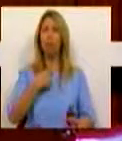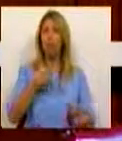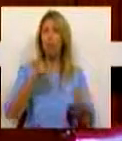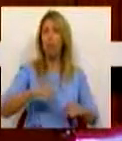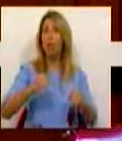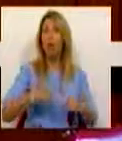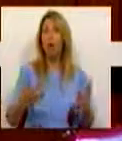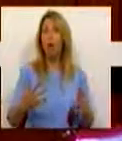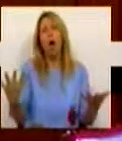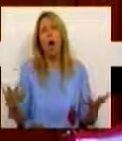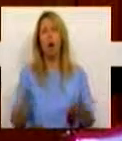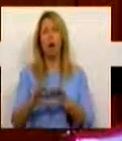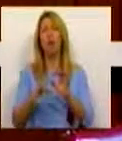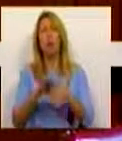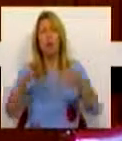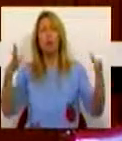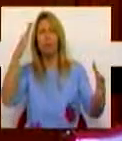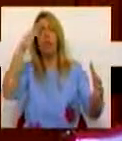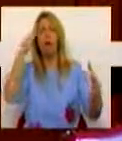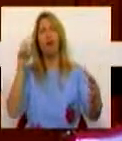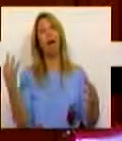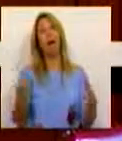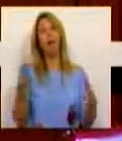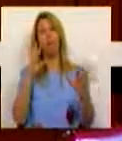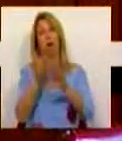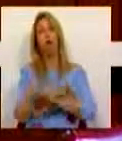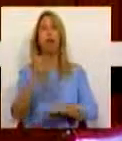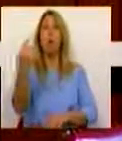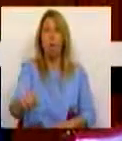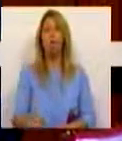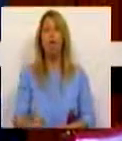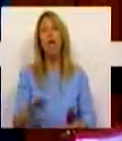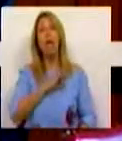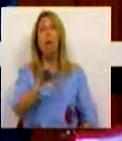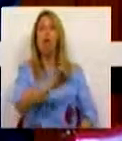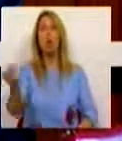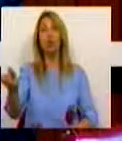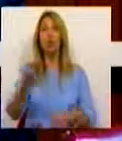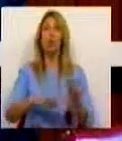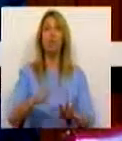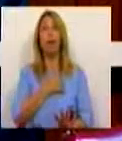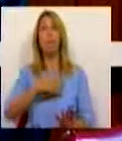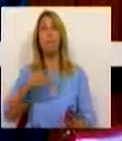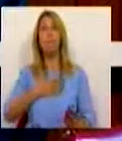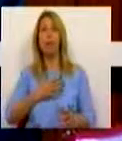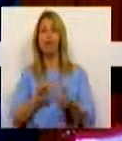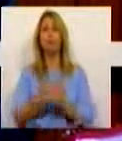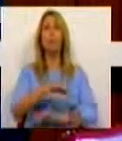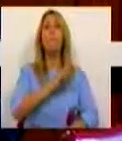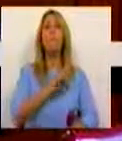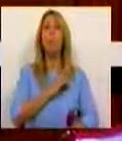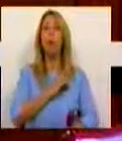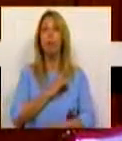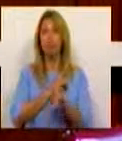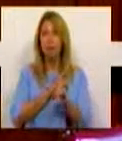que não faz sentido, e que foi de facto um truque, é que no entretanto os senhores privatizaram as empresas, e isso aí não nos